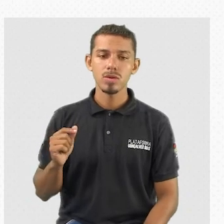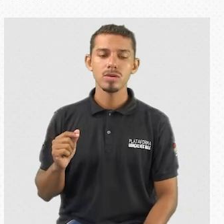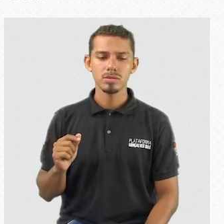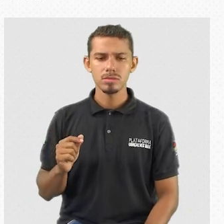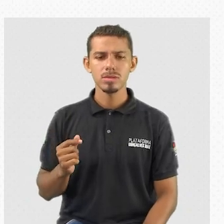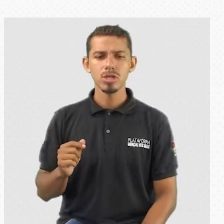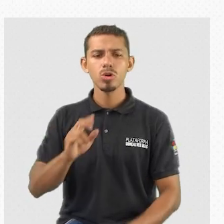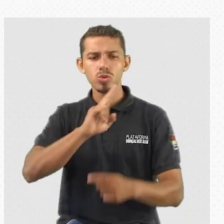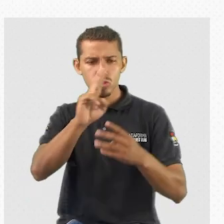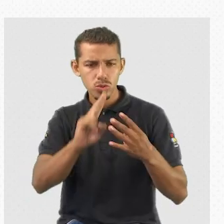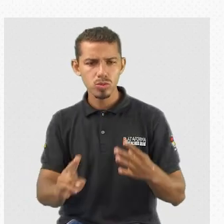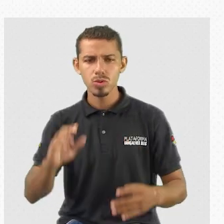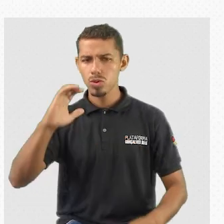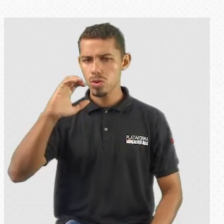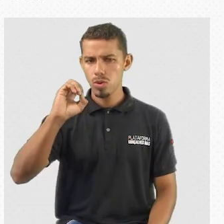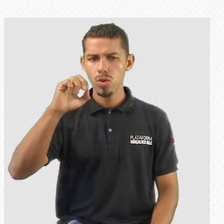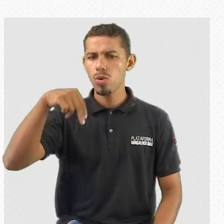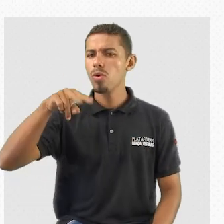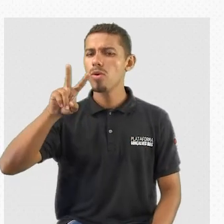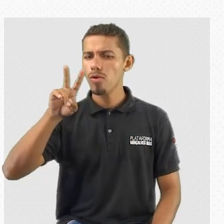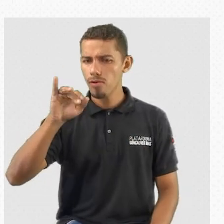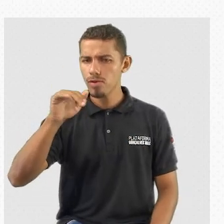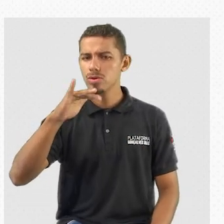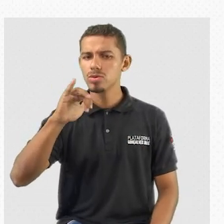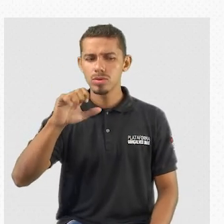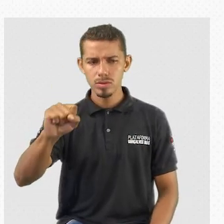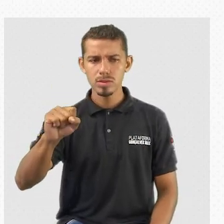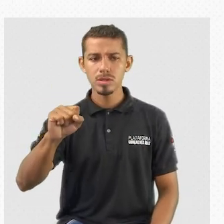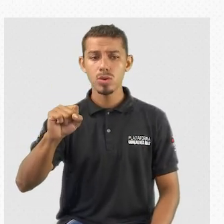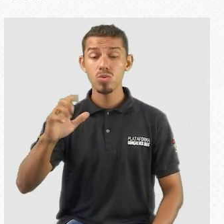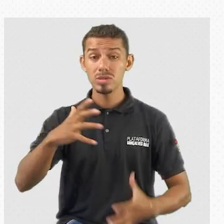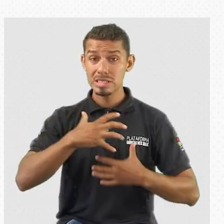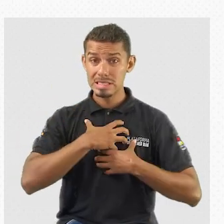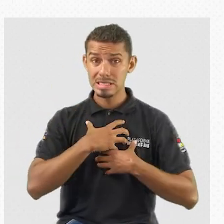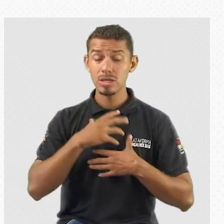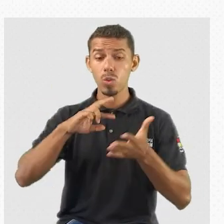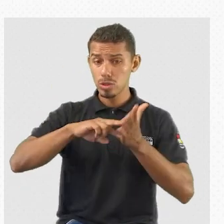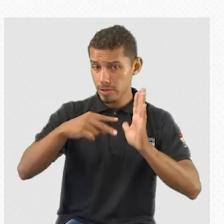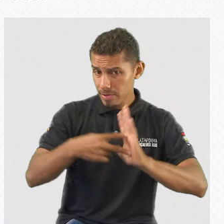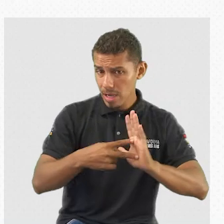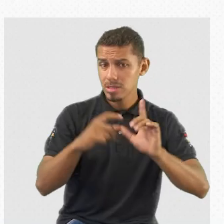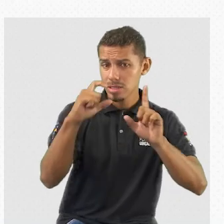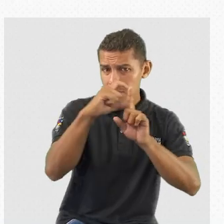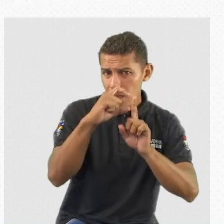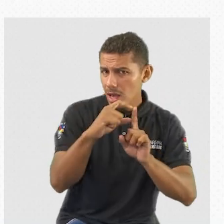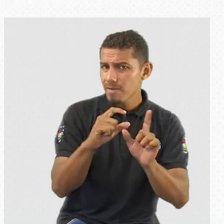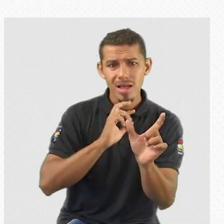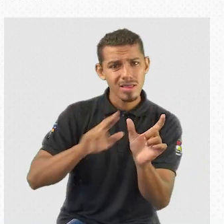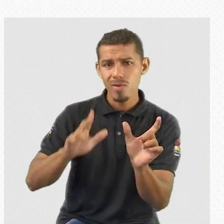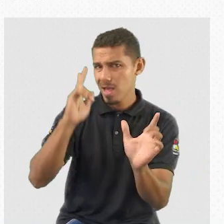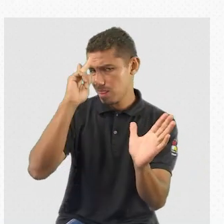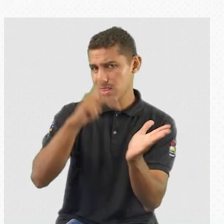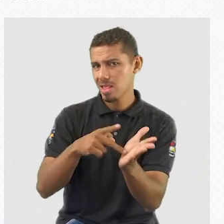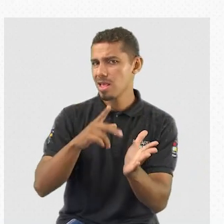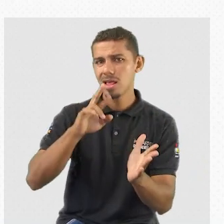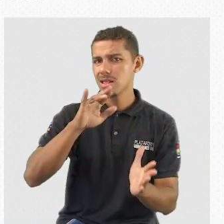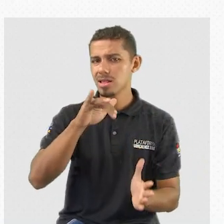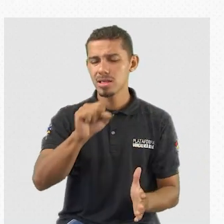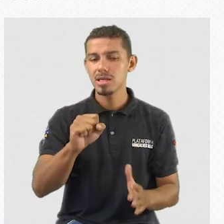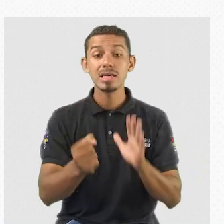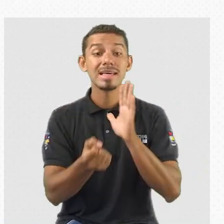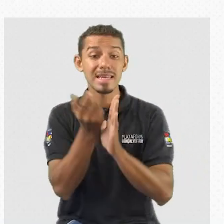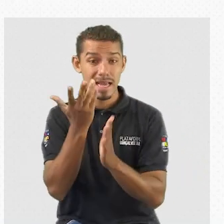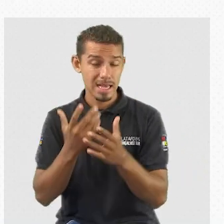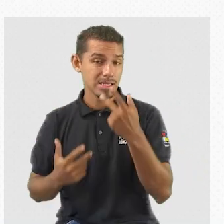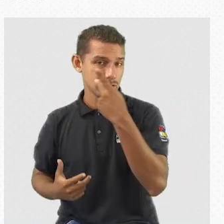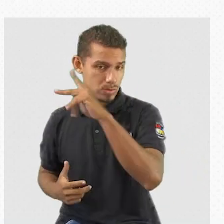afirmação de que os nomes são convencionais? De que são criados. O sentido, o significado das palavras não são naturais, são